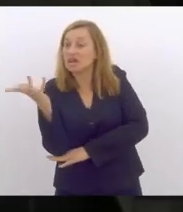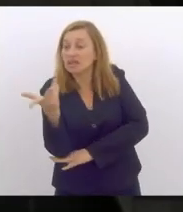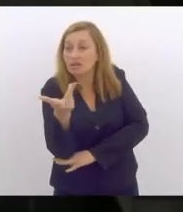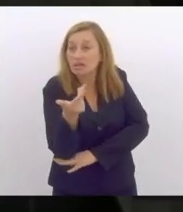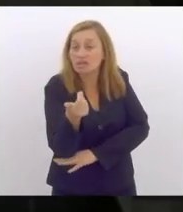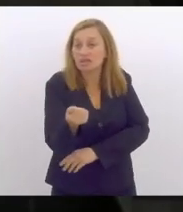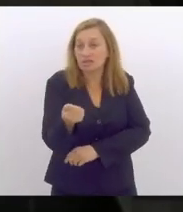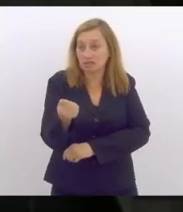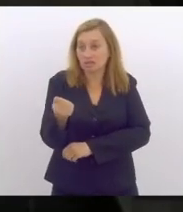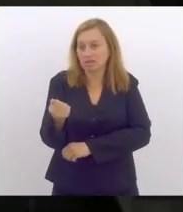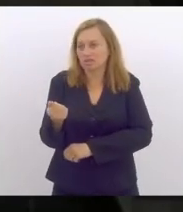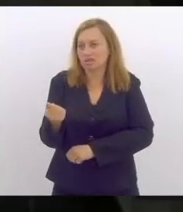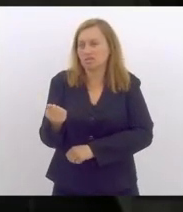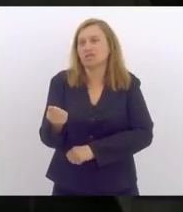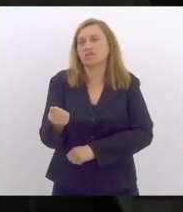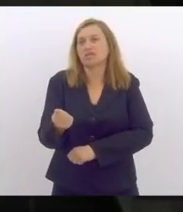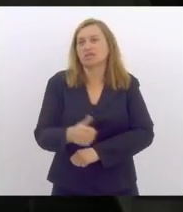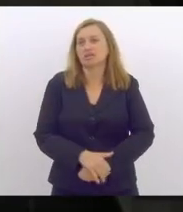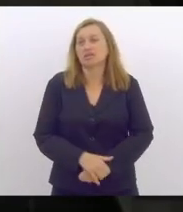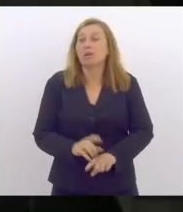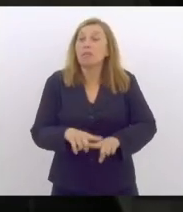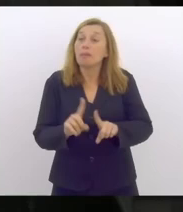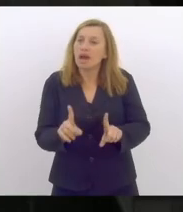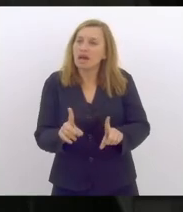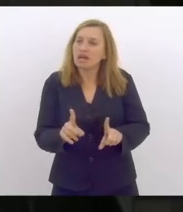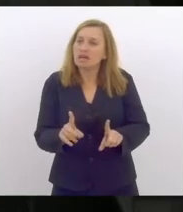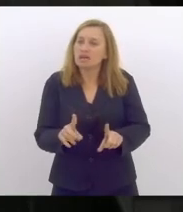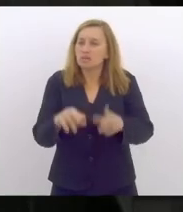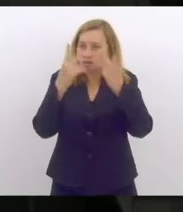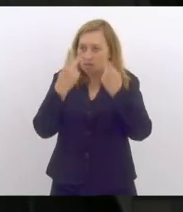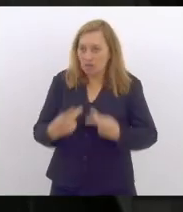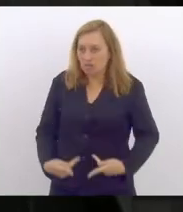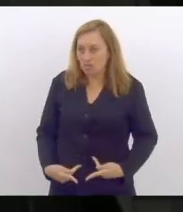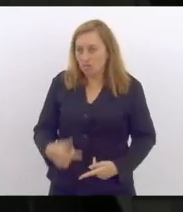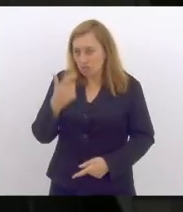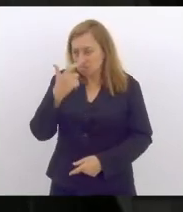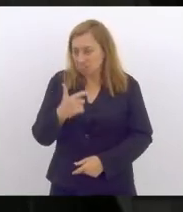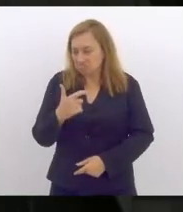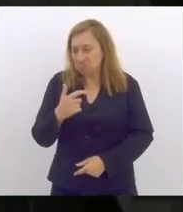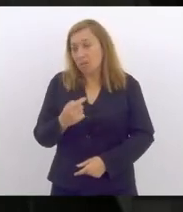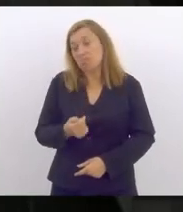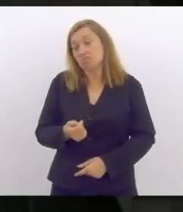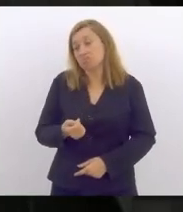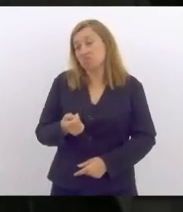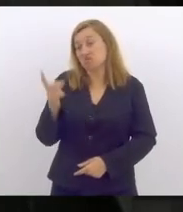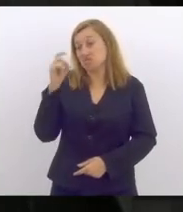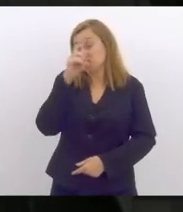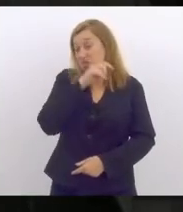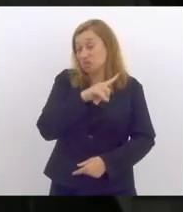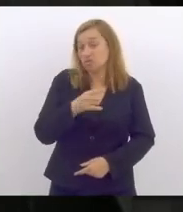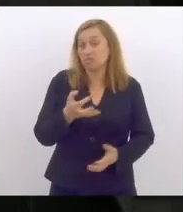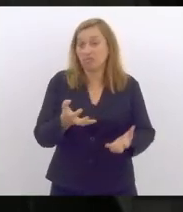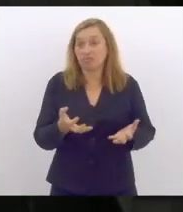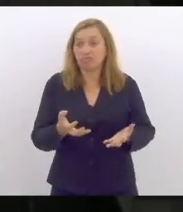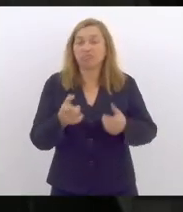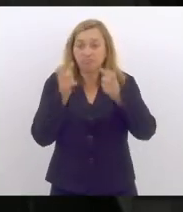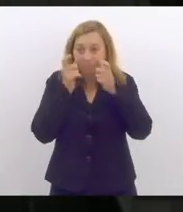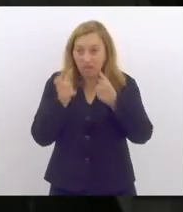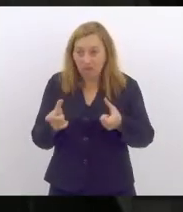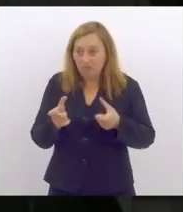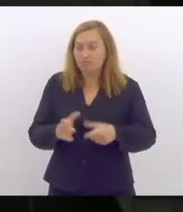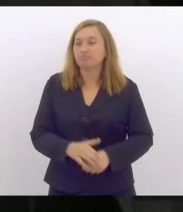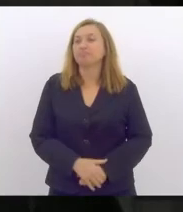recriar, né? Mas o ser humano nem tanto. Então, eu queria chamar a